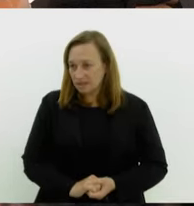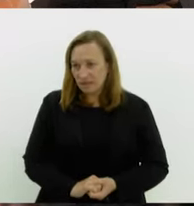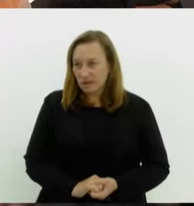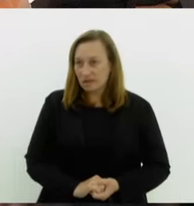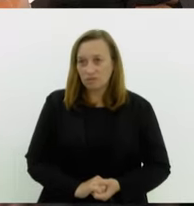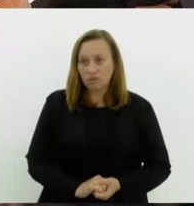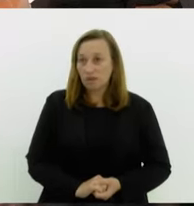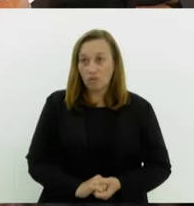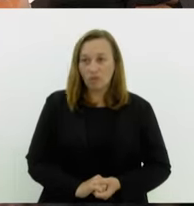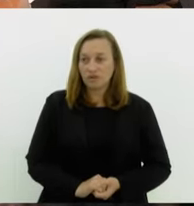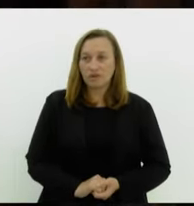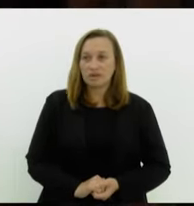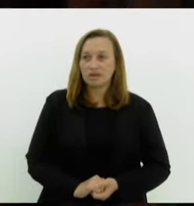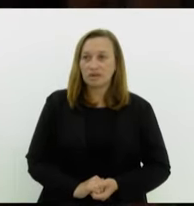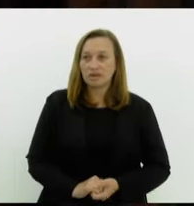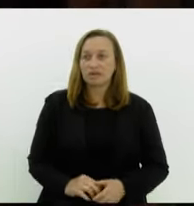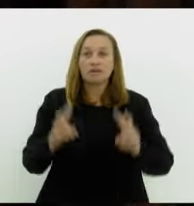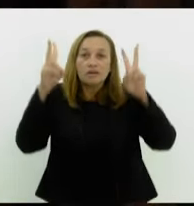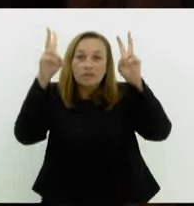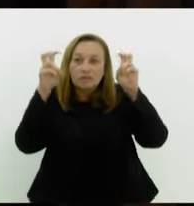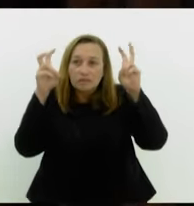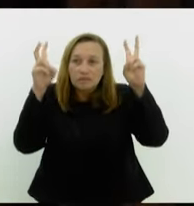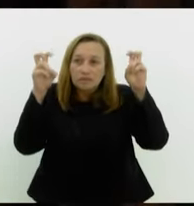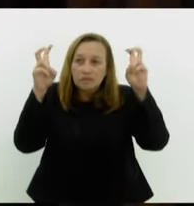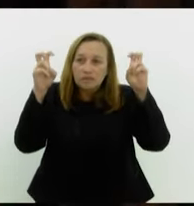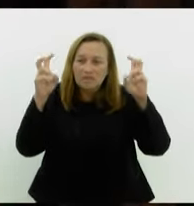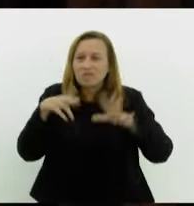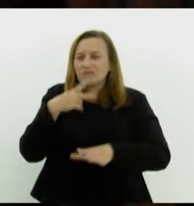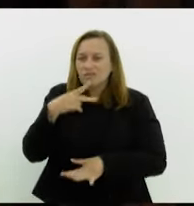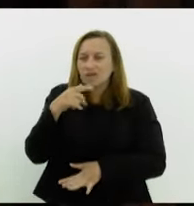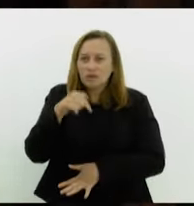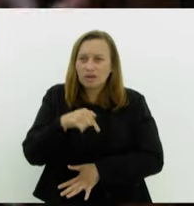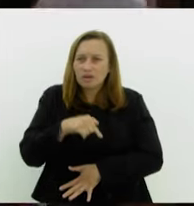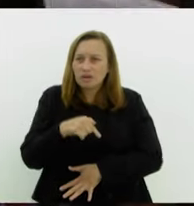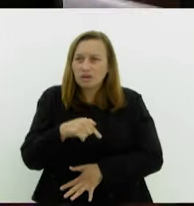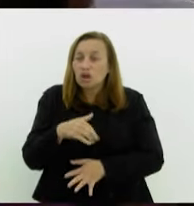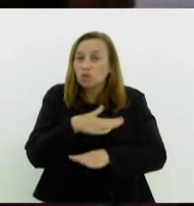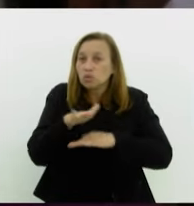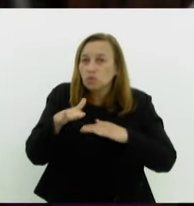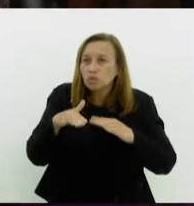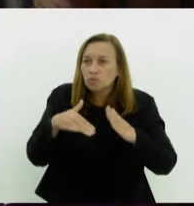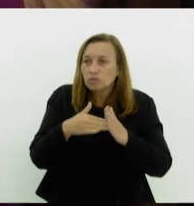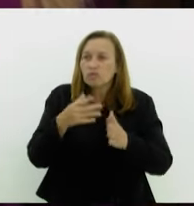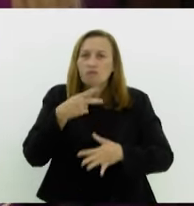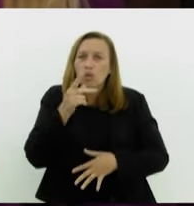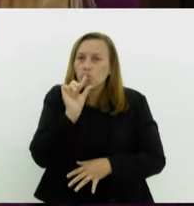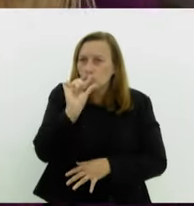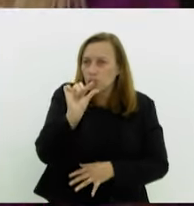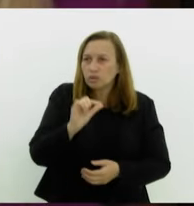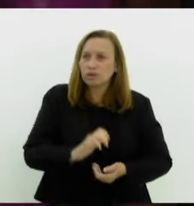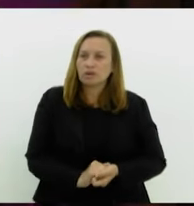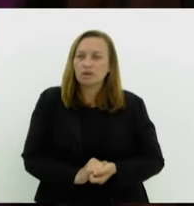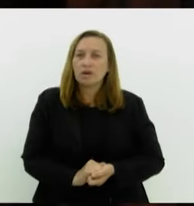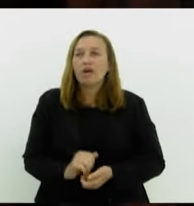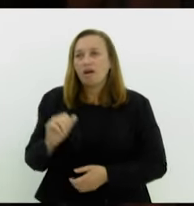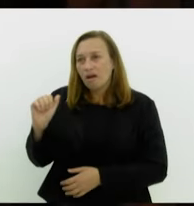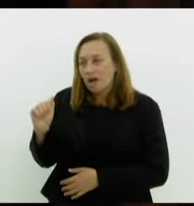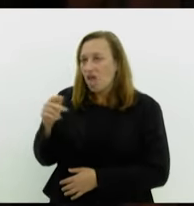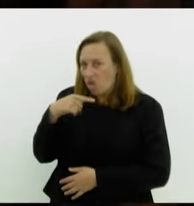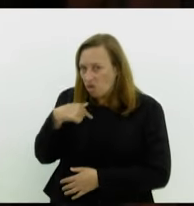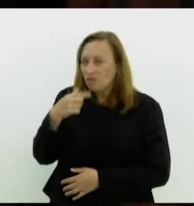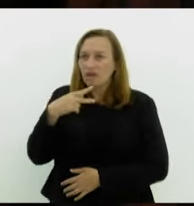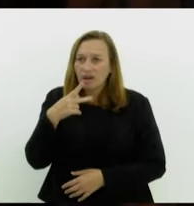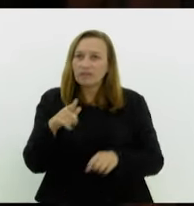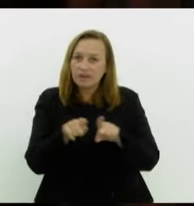meu tema que é um tema que a gente falou muito aqui todo mundo falou um pouco sobre isso ah que eu também falava isso